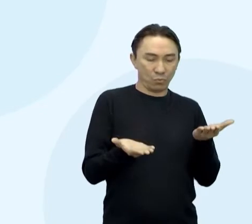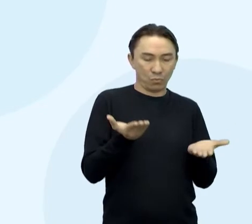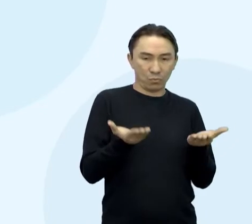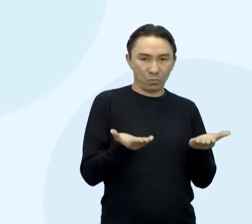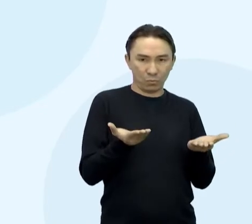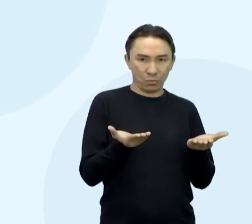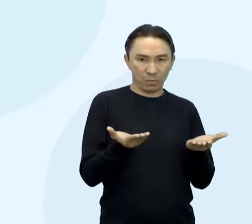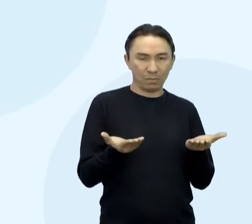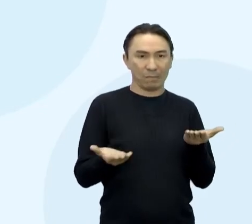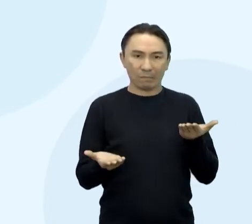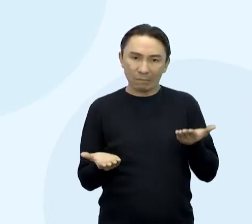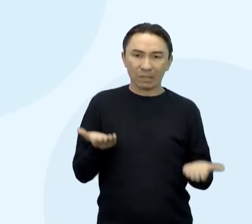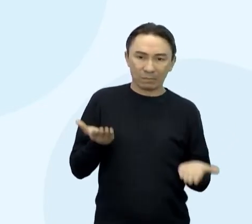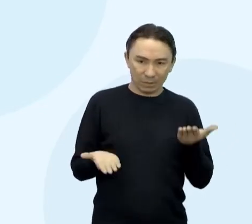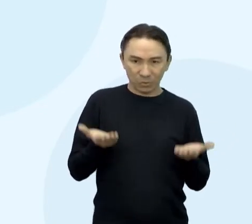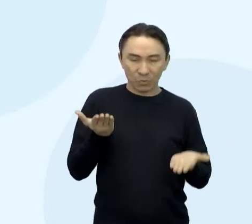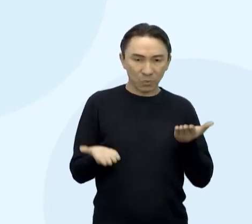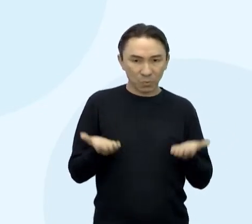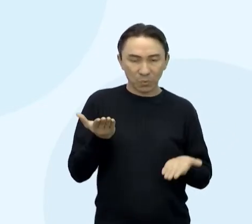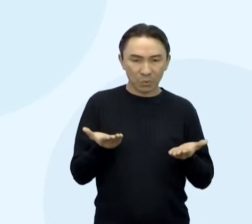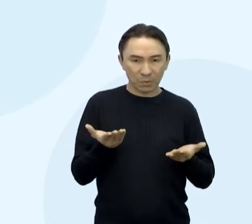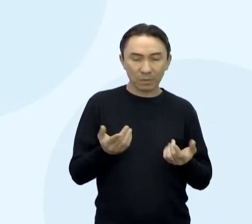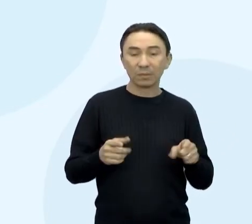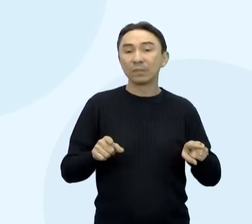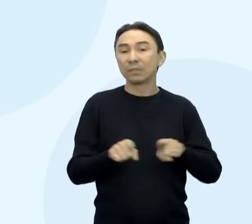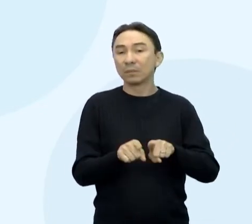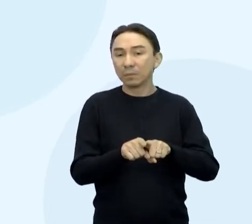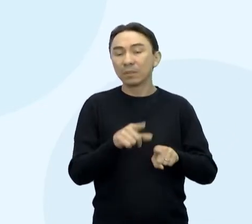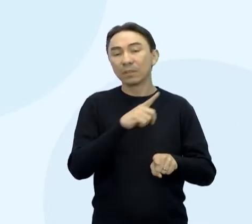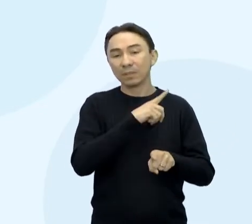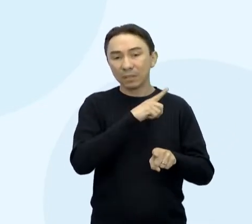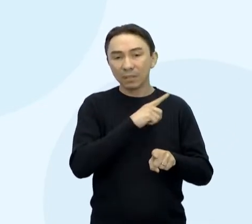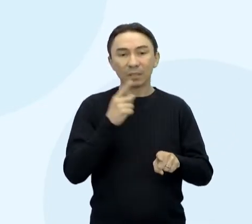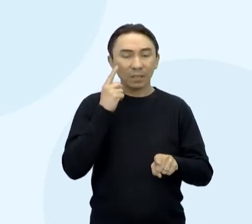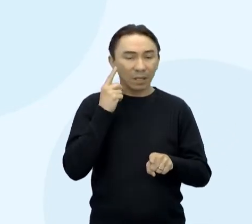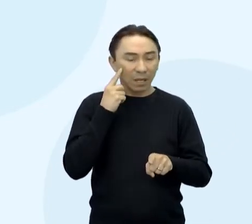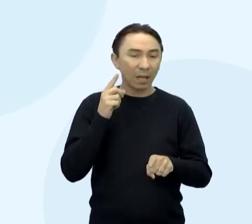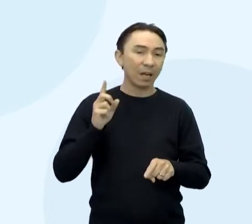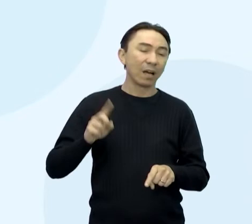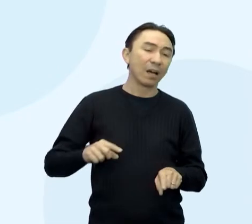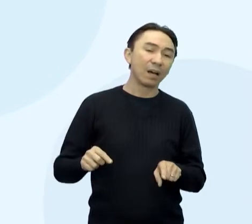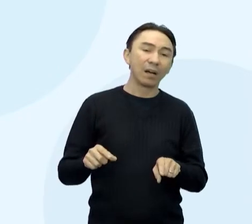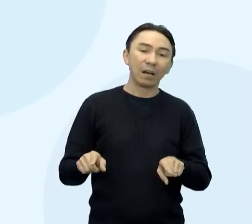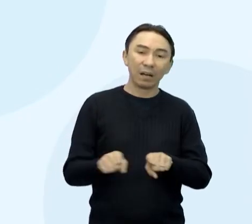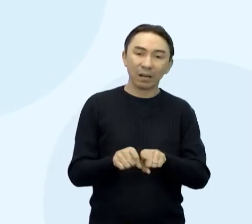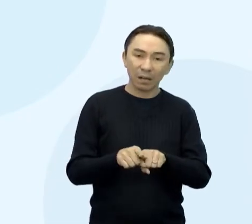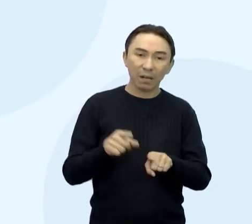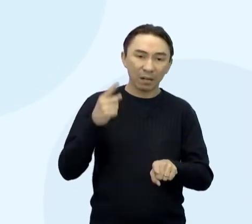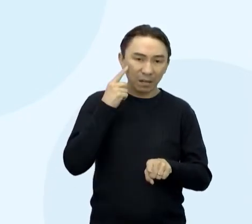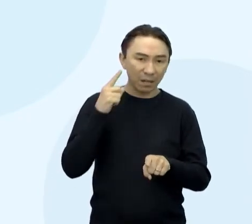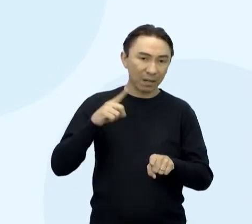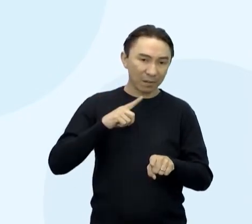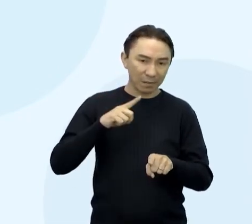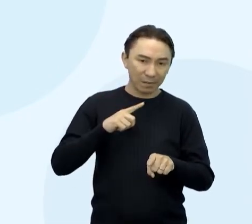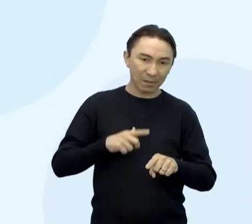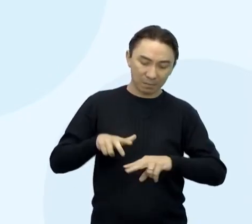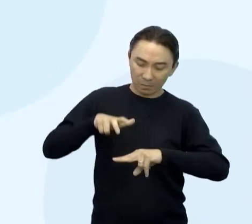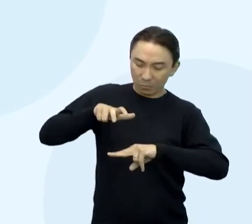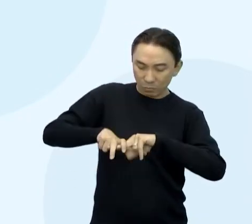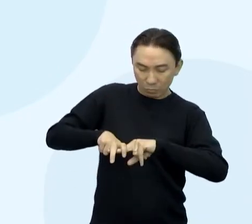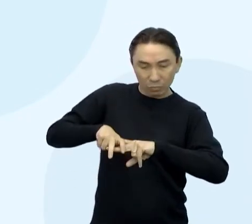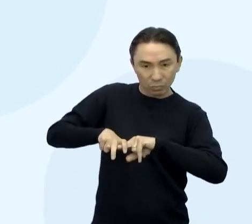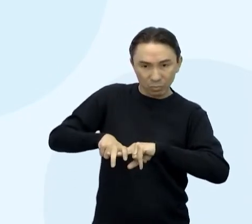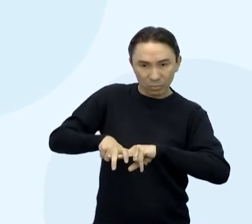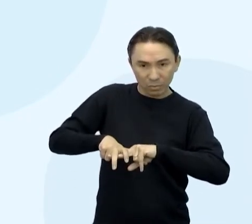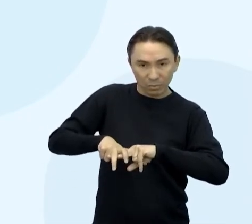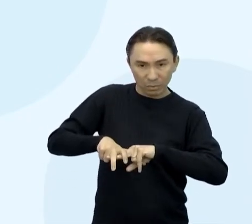desse sujeito e eu tenho também a reação normal do assento, da cadeira, né, para